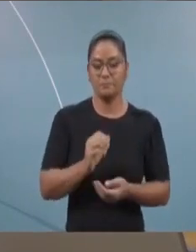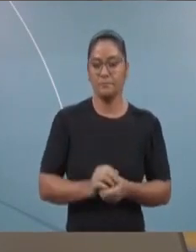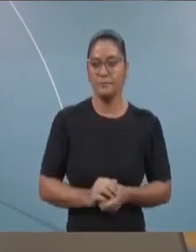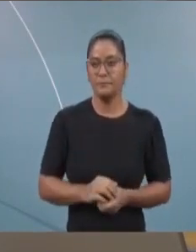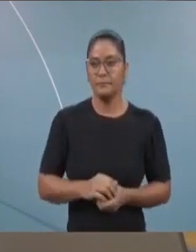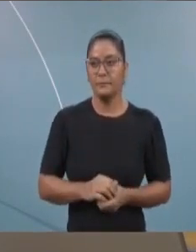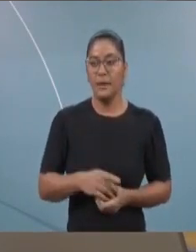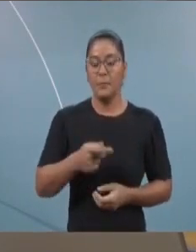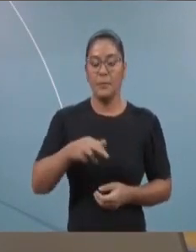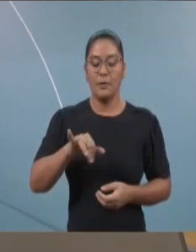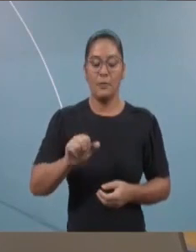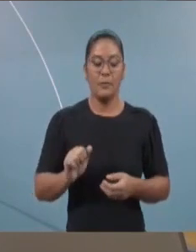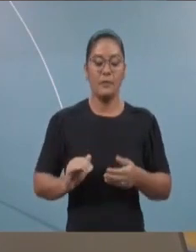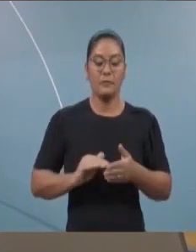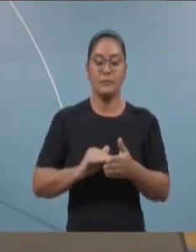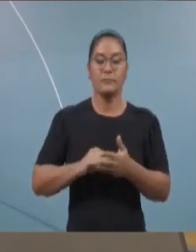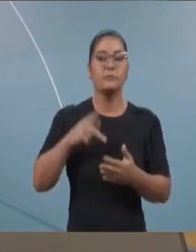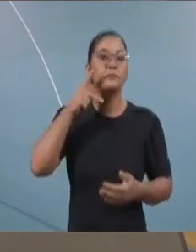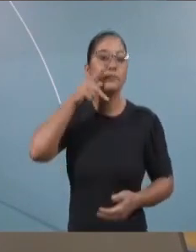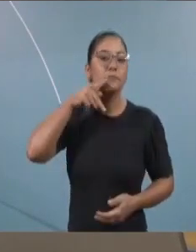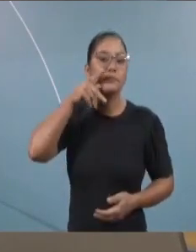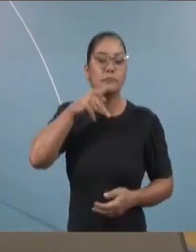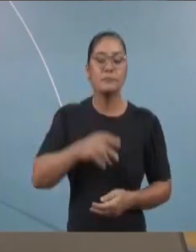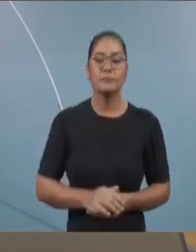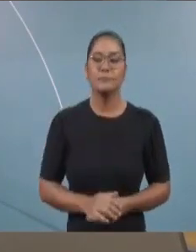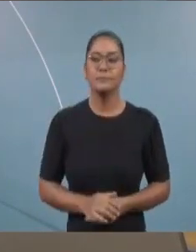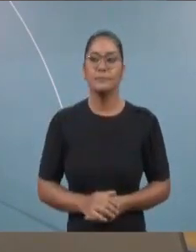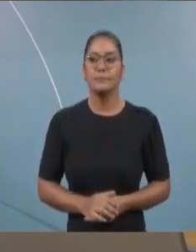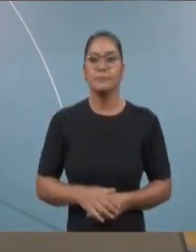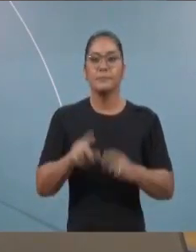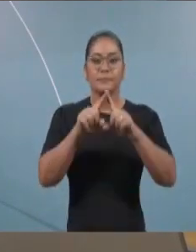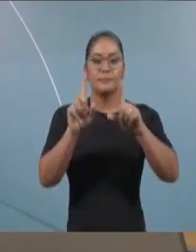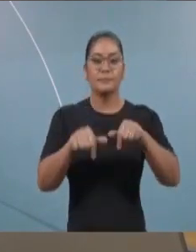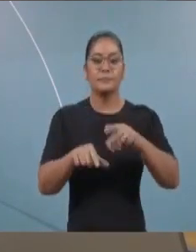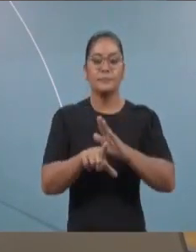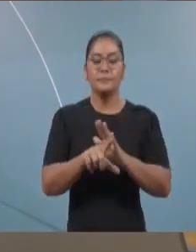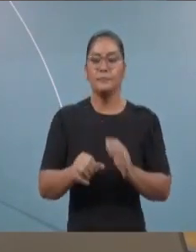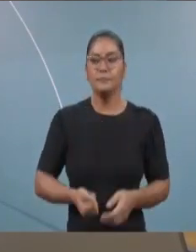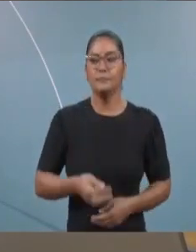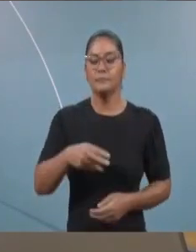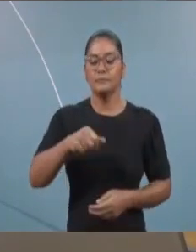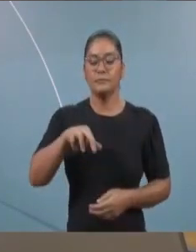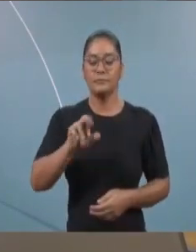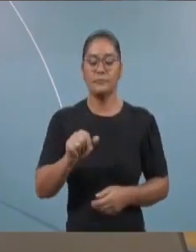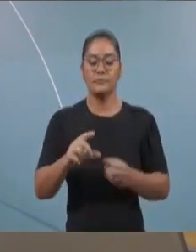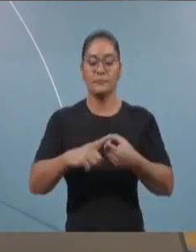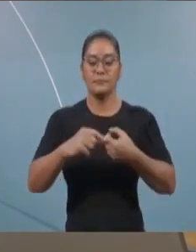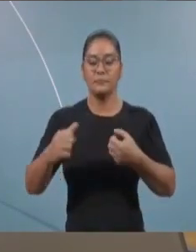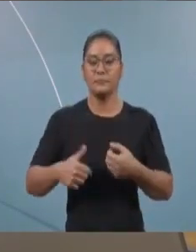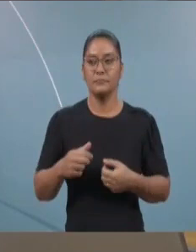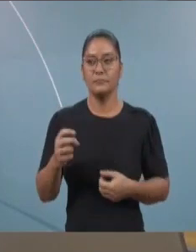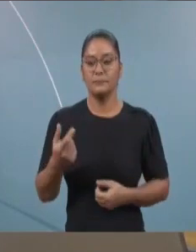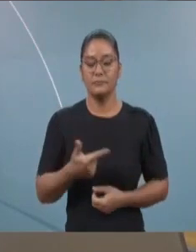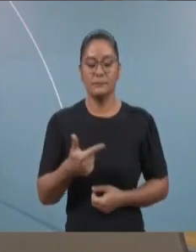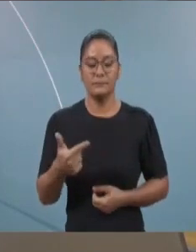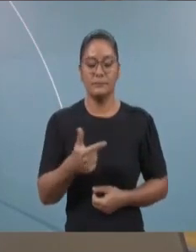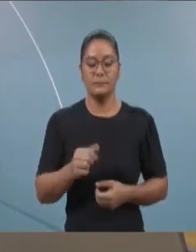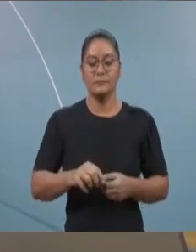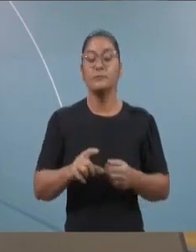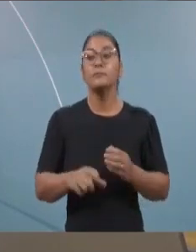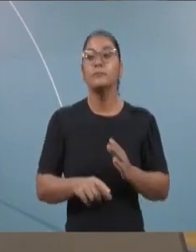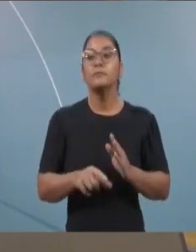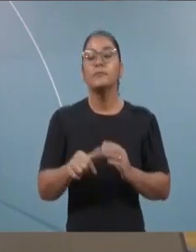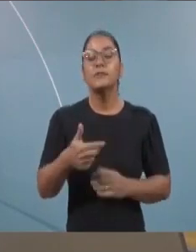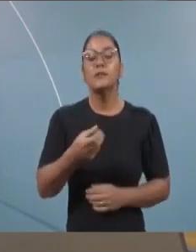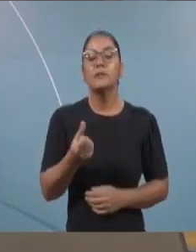distrito da Palma até a divisa com o estado da Paraíba projeto de lei do deputado néon quiroz que altera o artigo 2º da lei estadual número